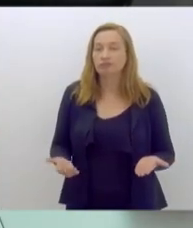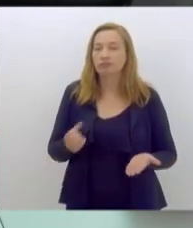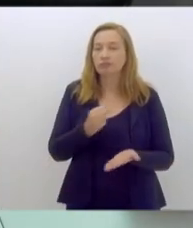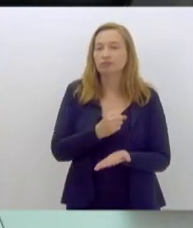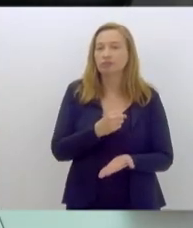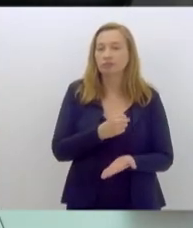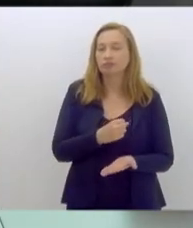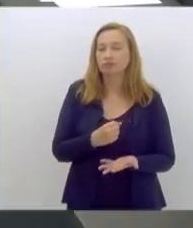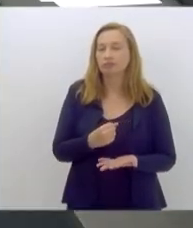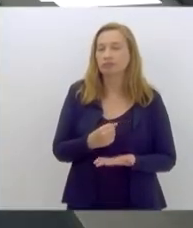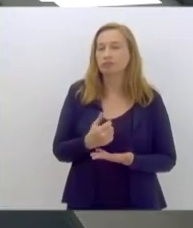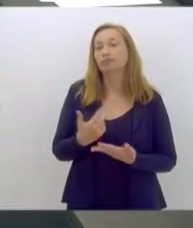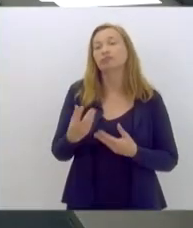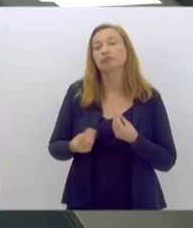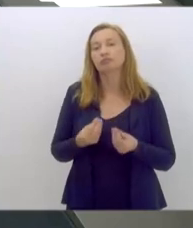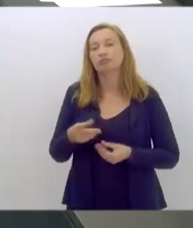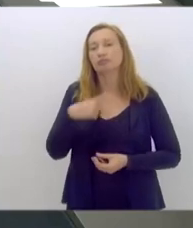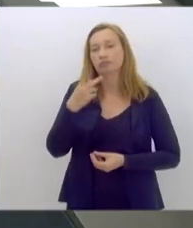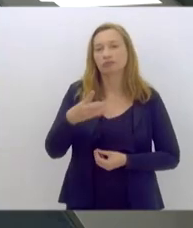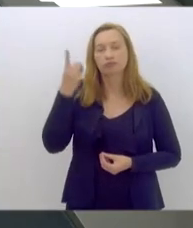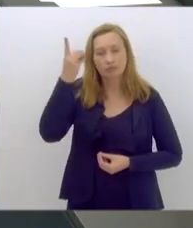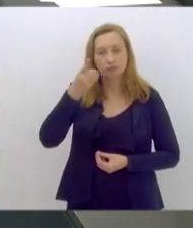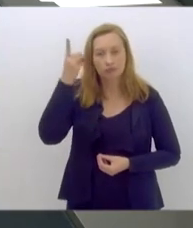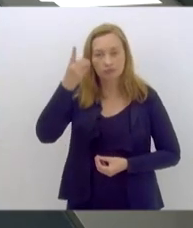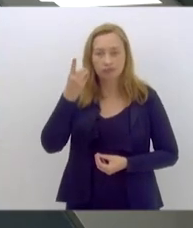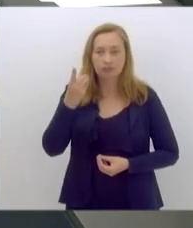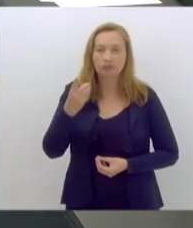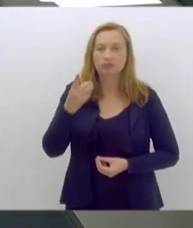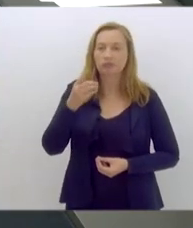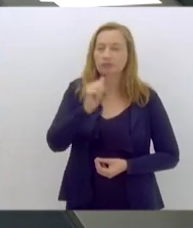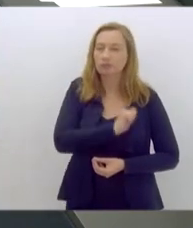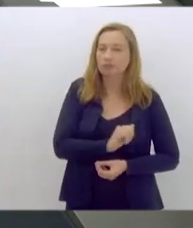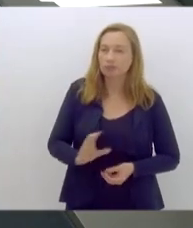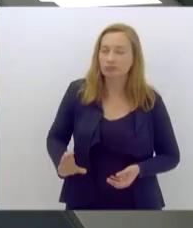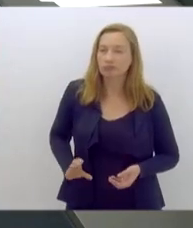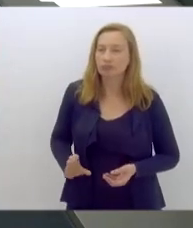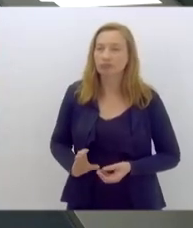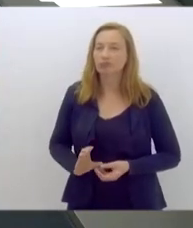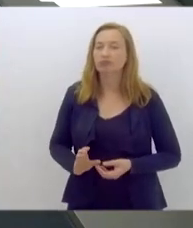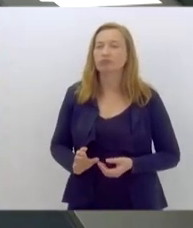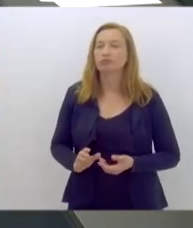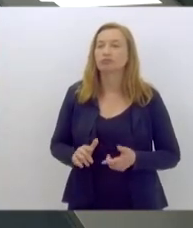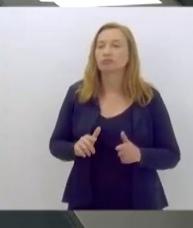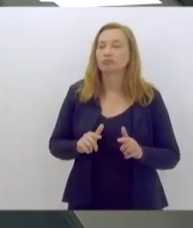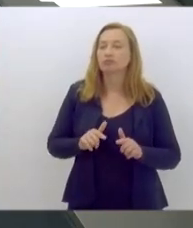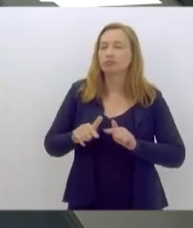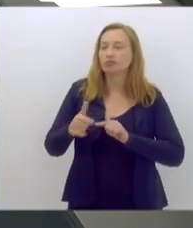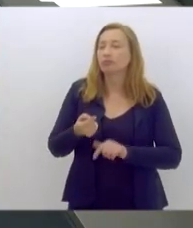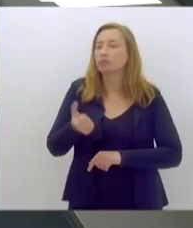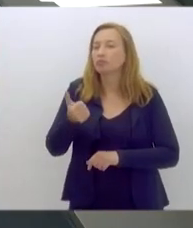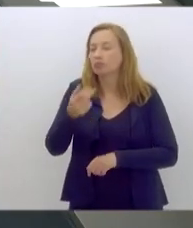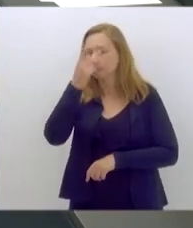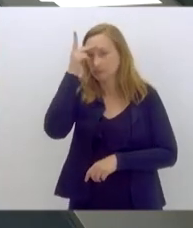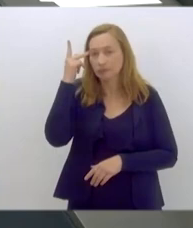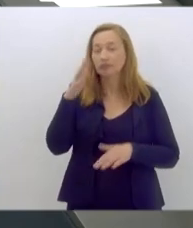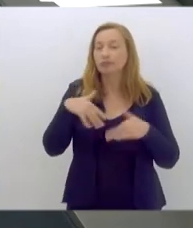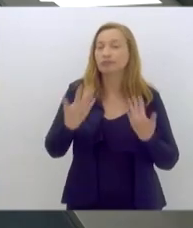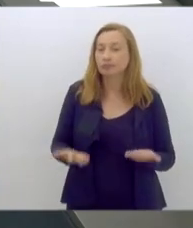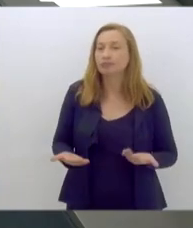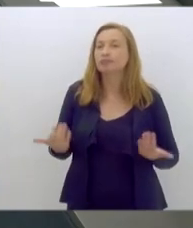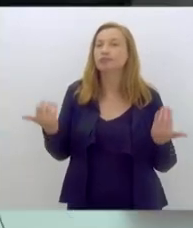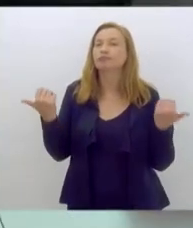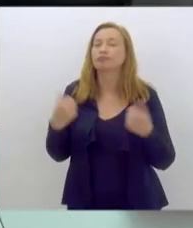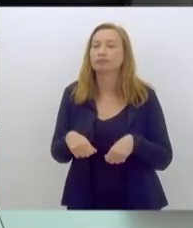contratou como diz o deputado Presidente e deputado André Cigano que é serviço público gente né então a gente